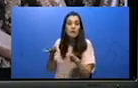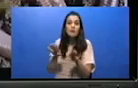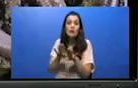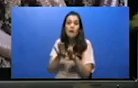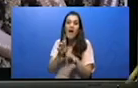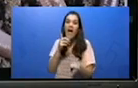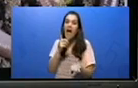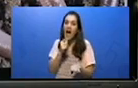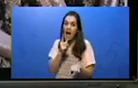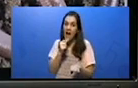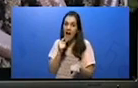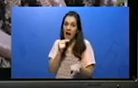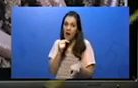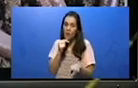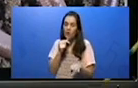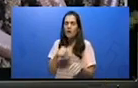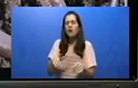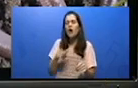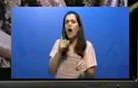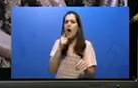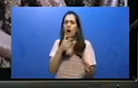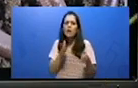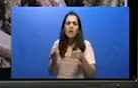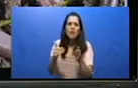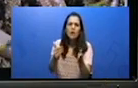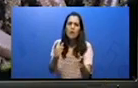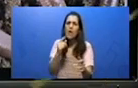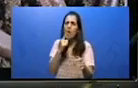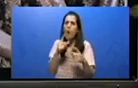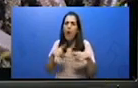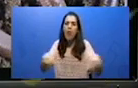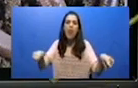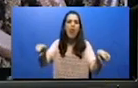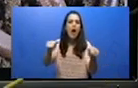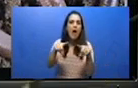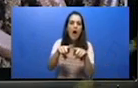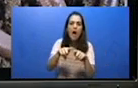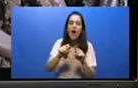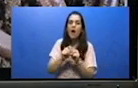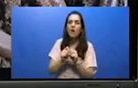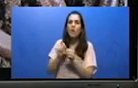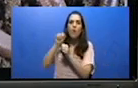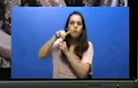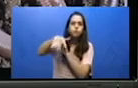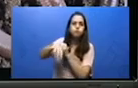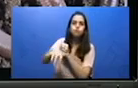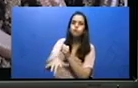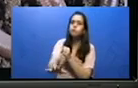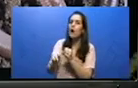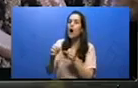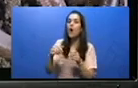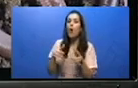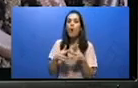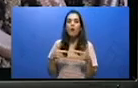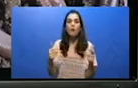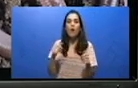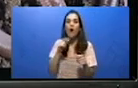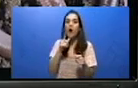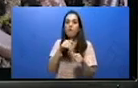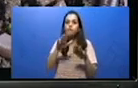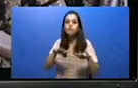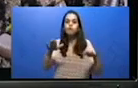aquáticos, podendo ser tanto água de rios, lagos, riachos, oceanos, mares. Eles podem